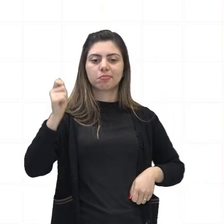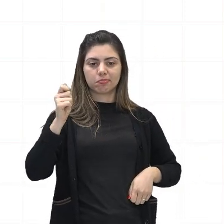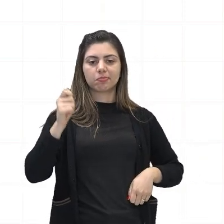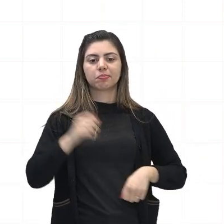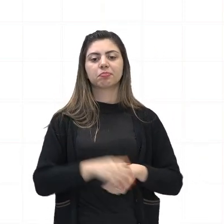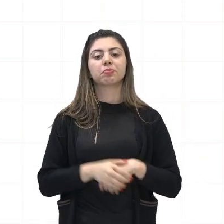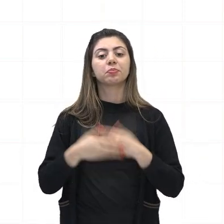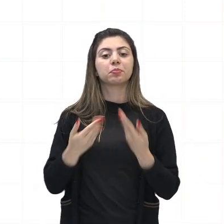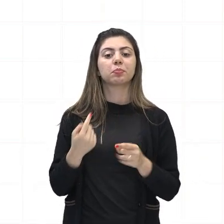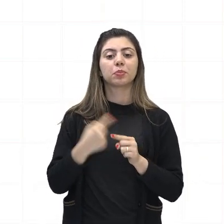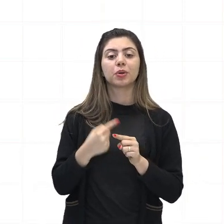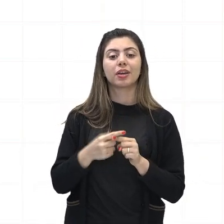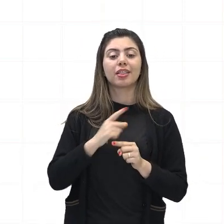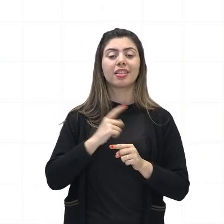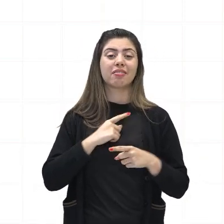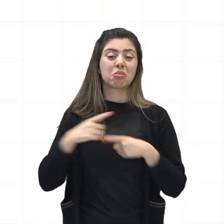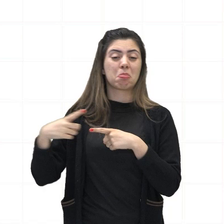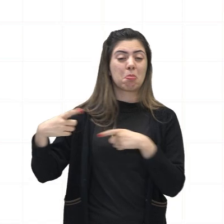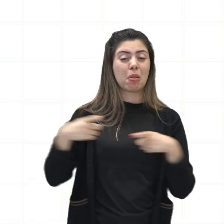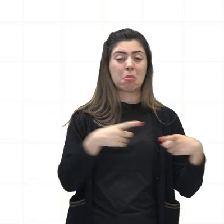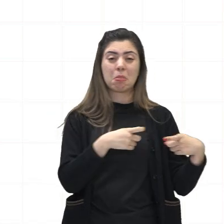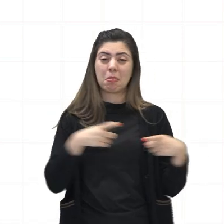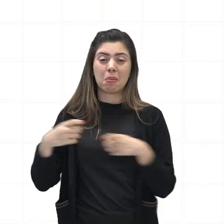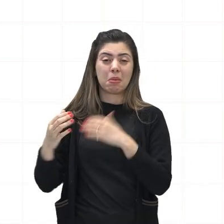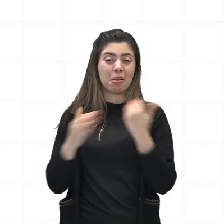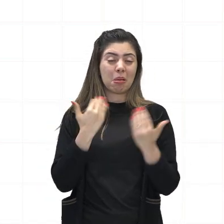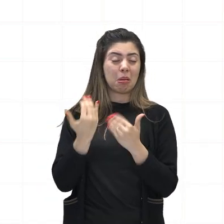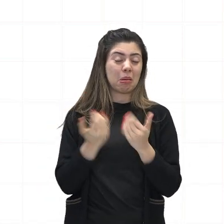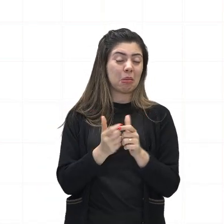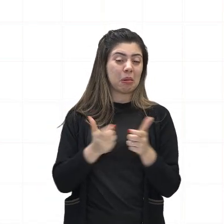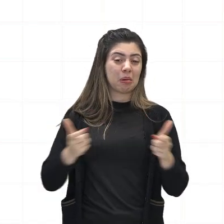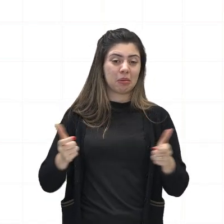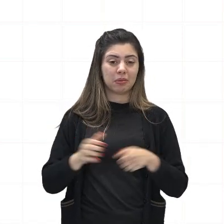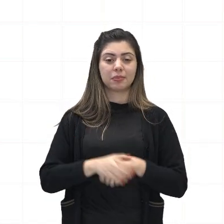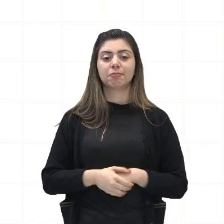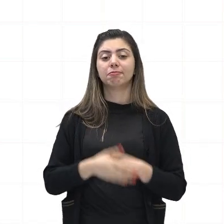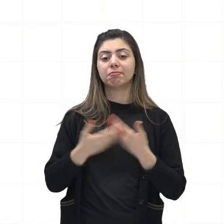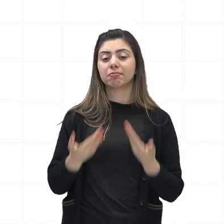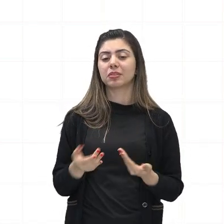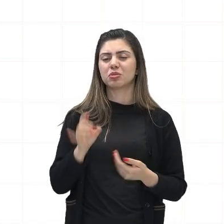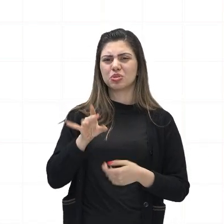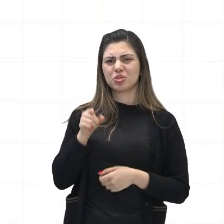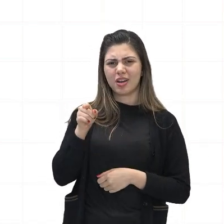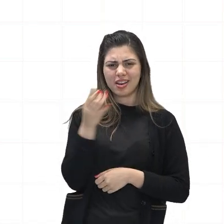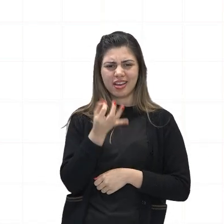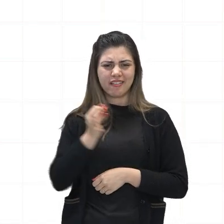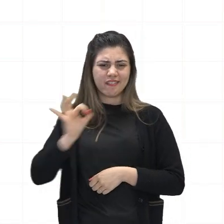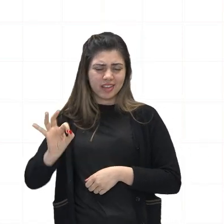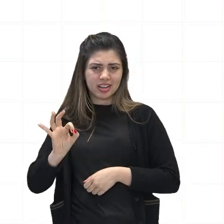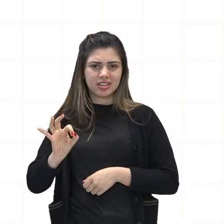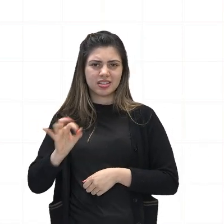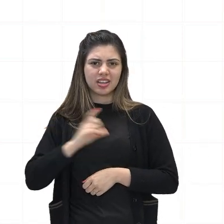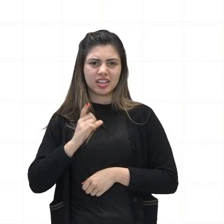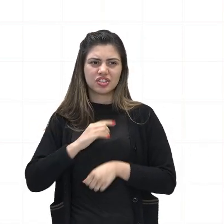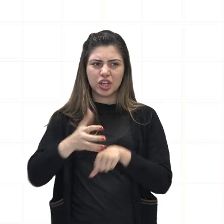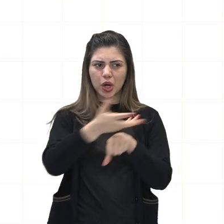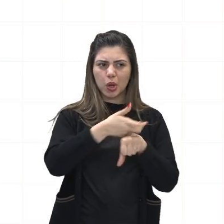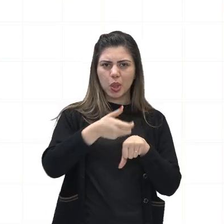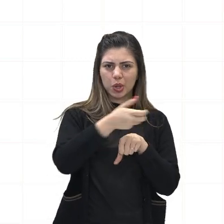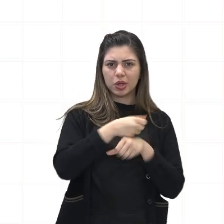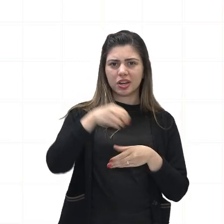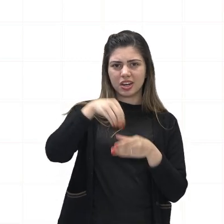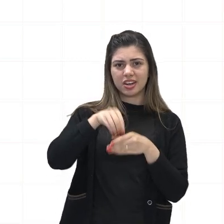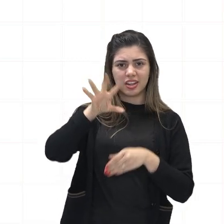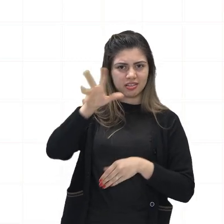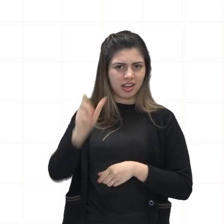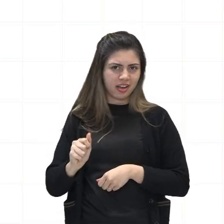após uma guerra sangrenta. Era só a França que tinha colônias ali